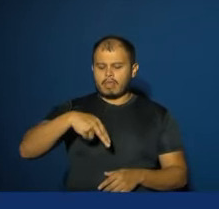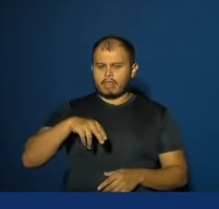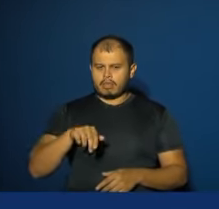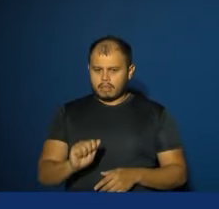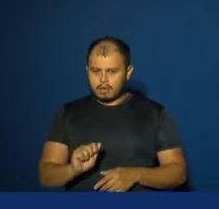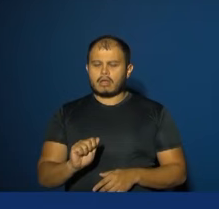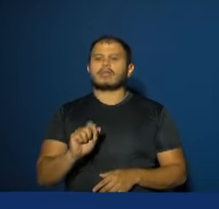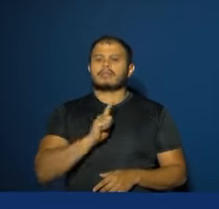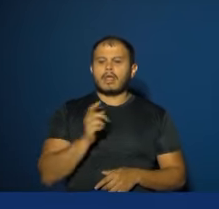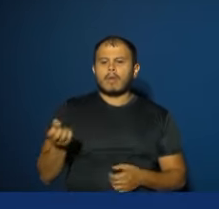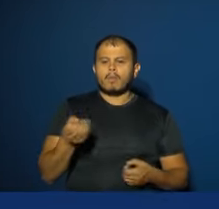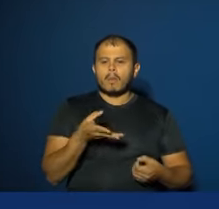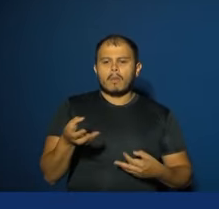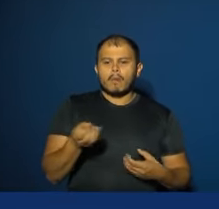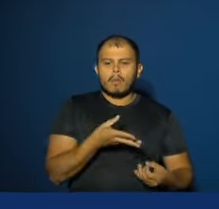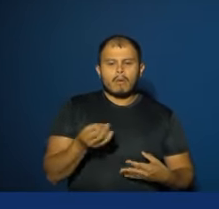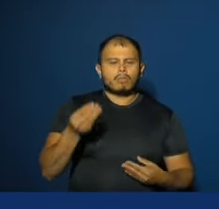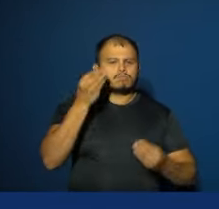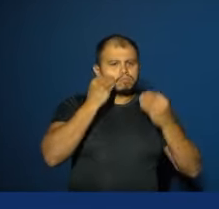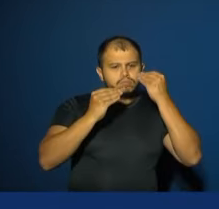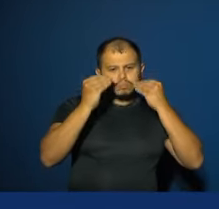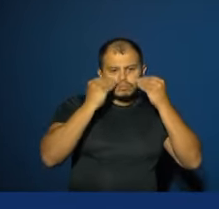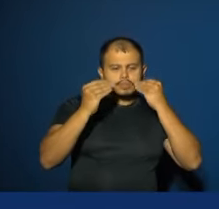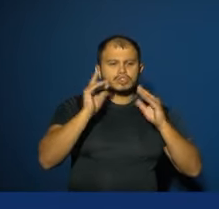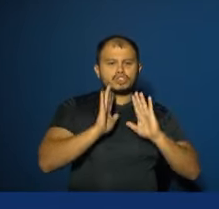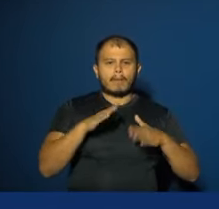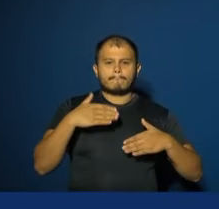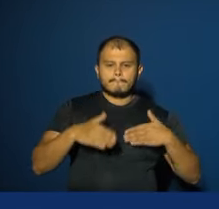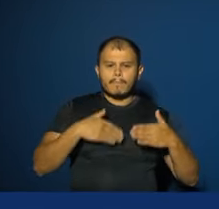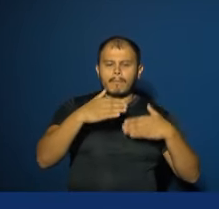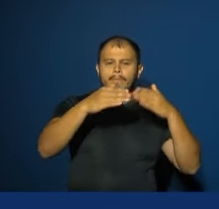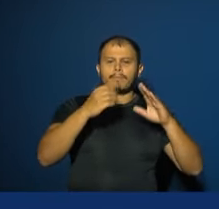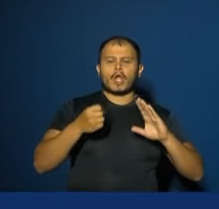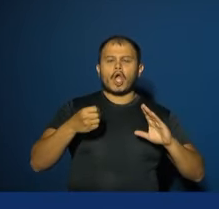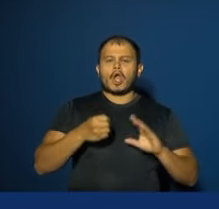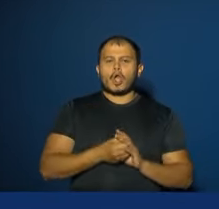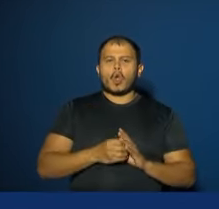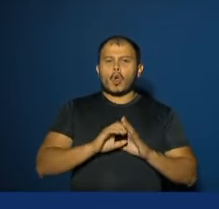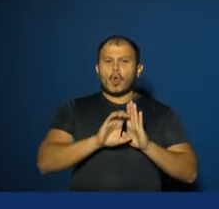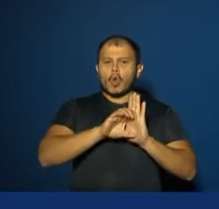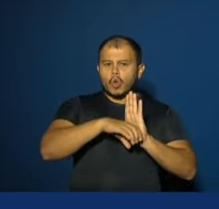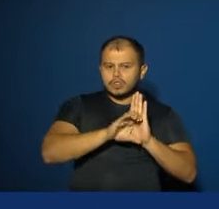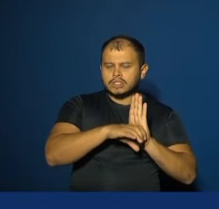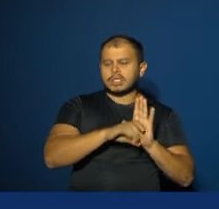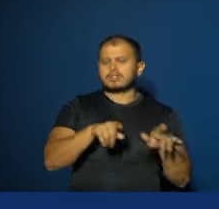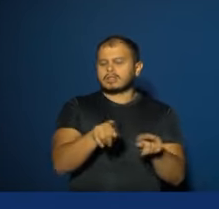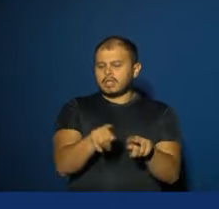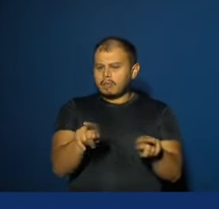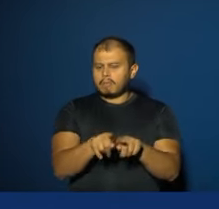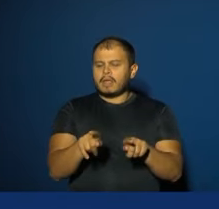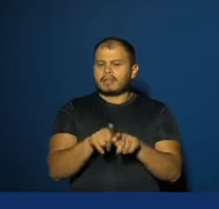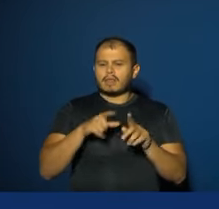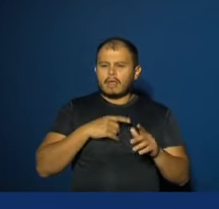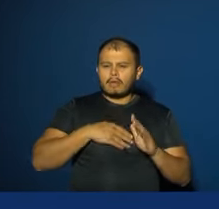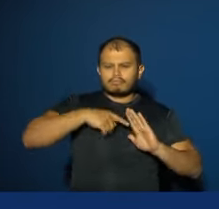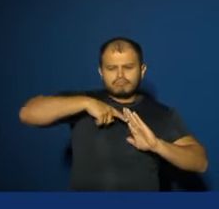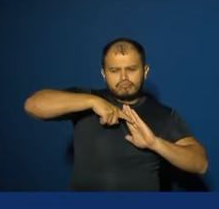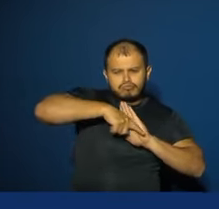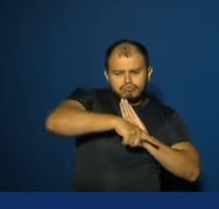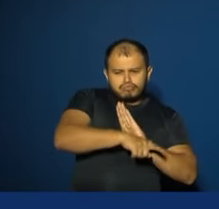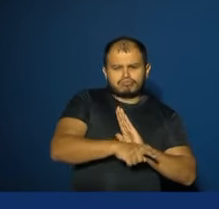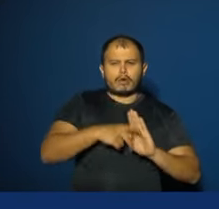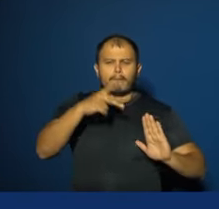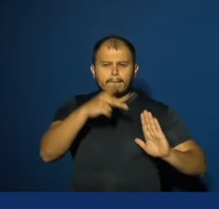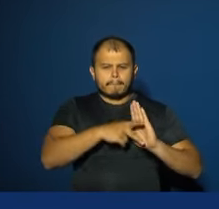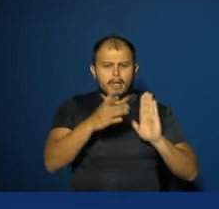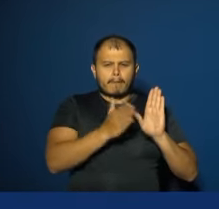de inovação, a gente desenvolveu o conceito, desenvolveu um portfólio, né, e a gente chama isso de um portfólio, de um